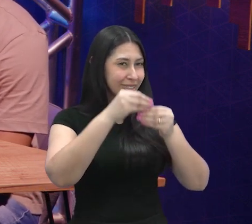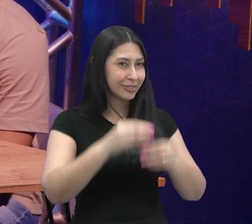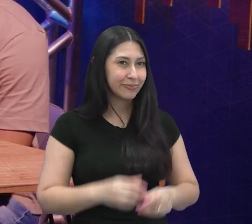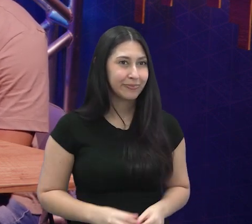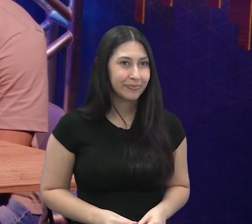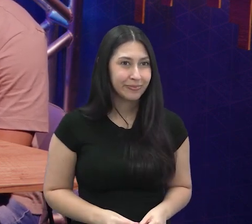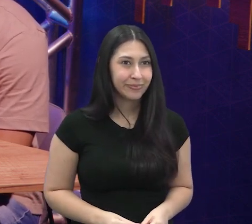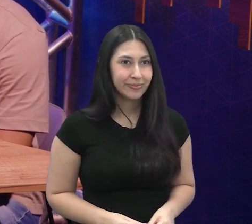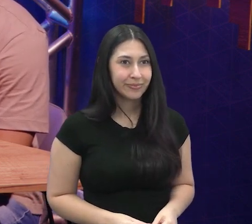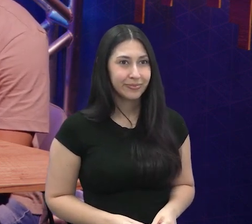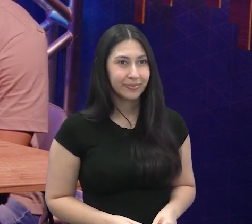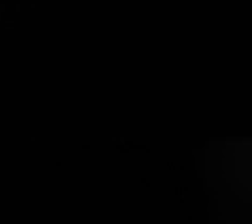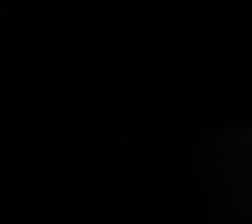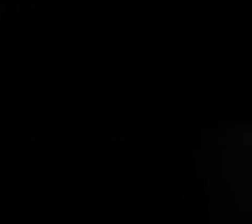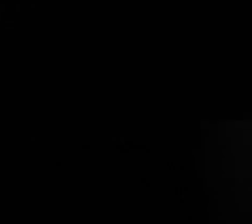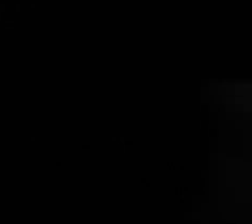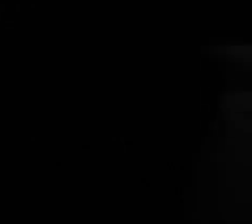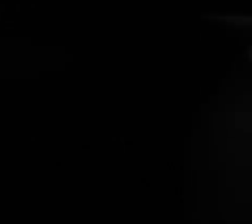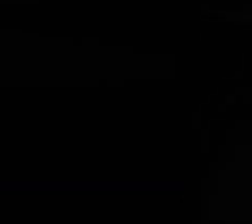volta para concluir esse assunto.